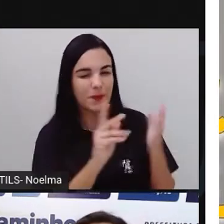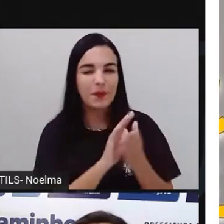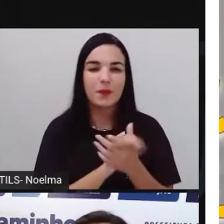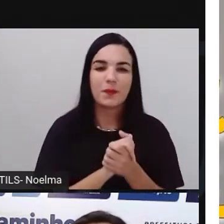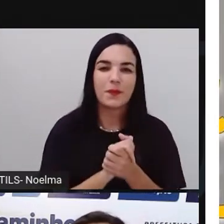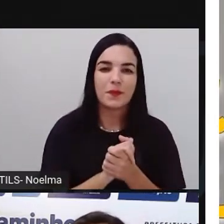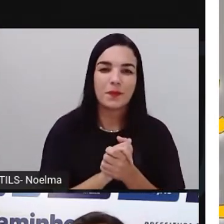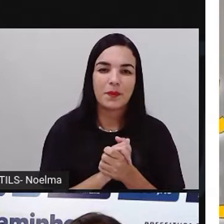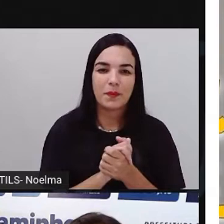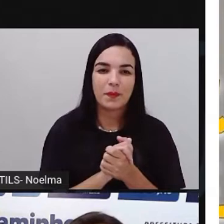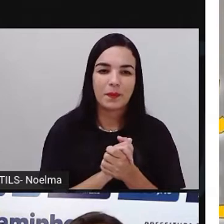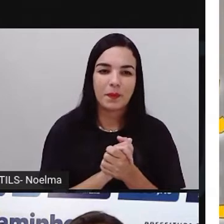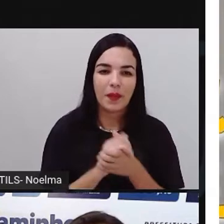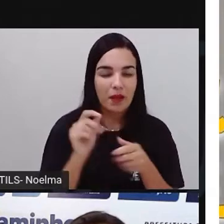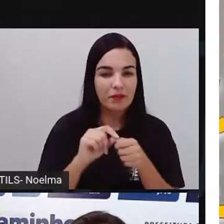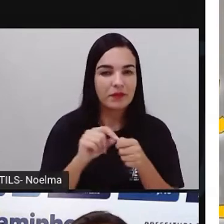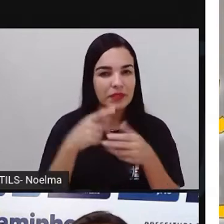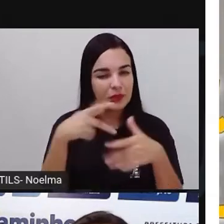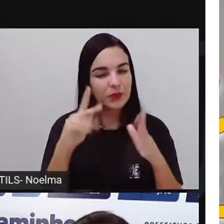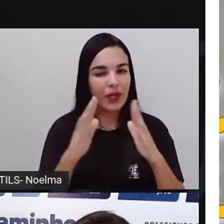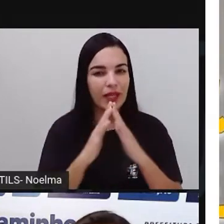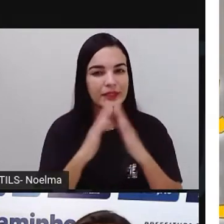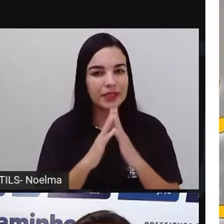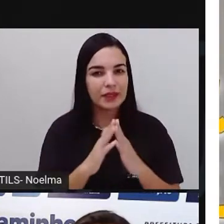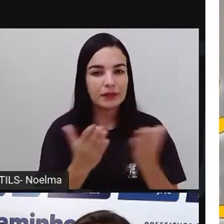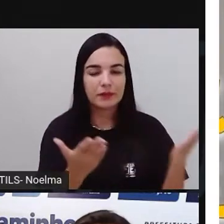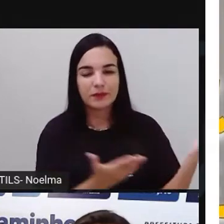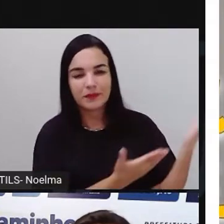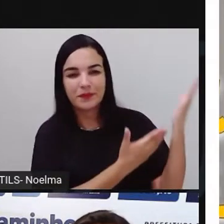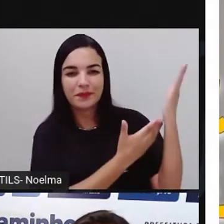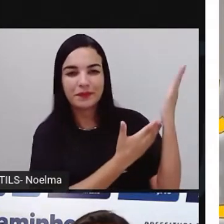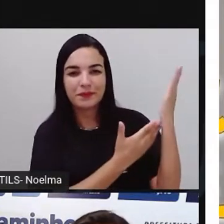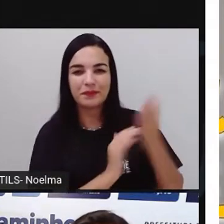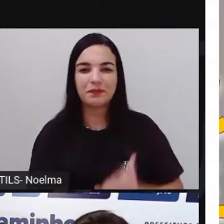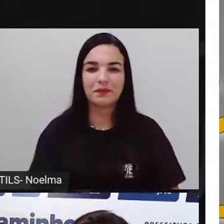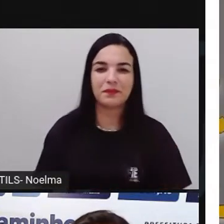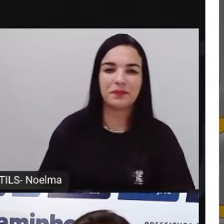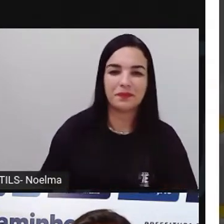poder acompanhar e fazer em sua casa. Mas vamos lá assistir.